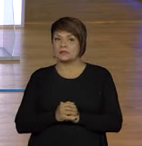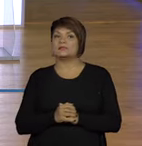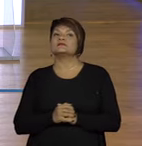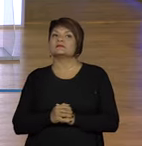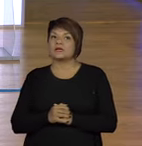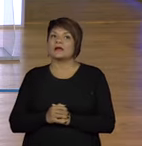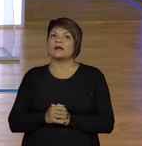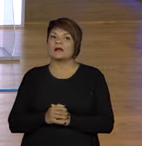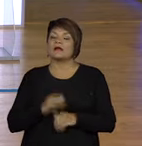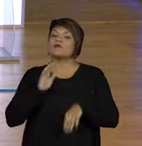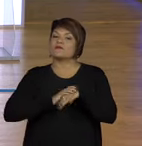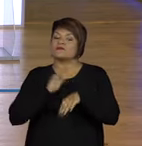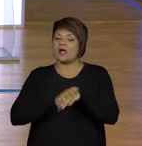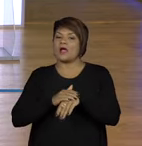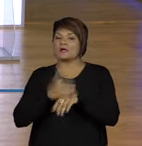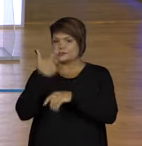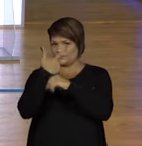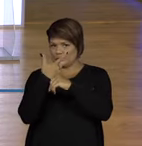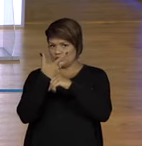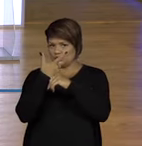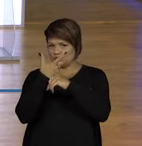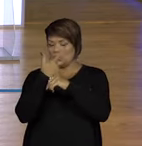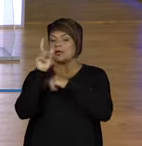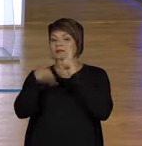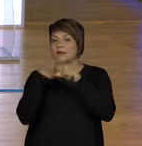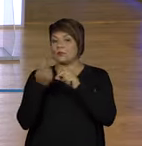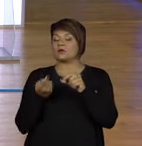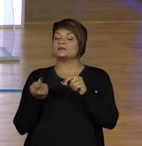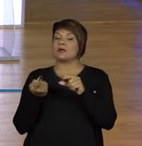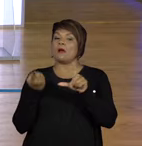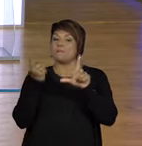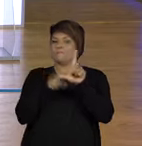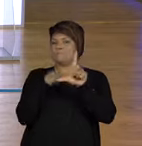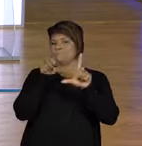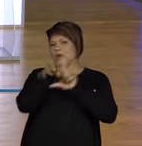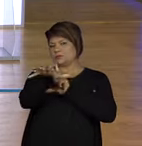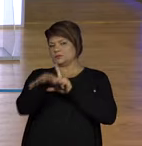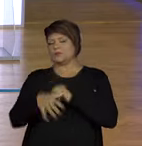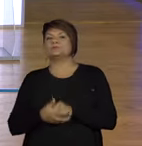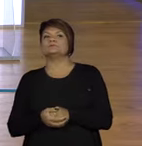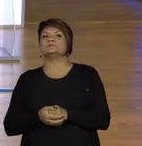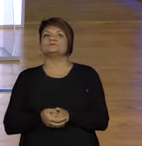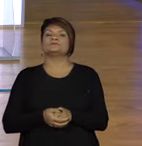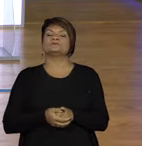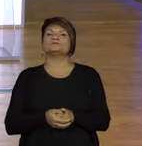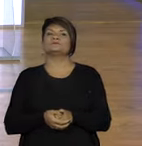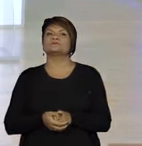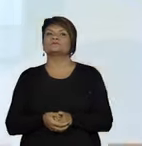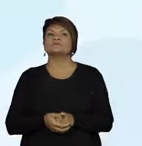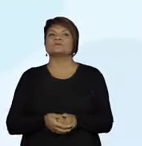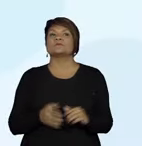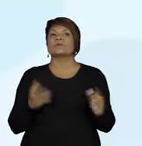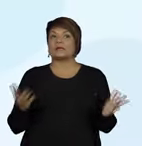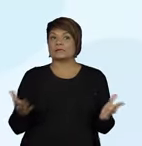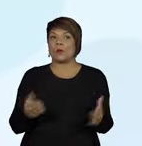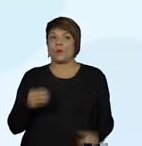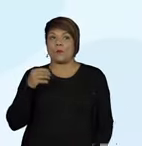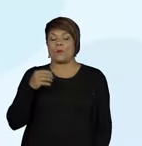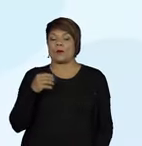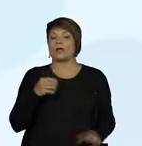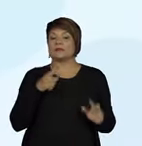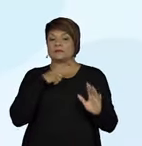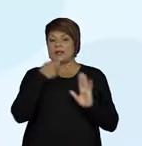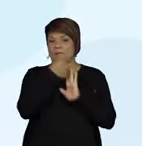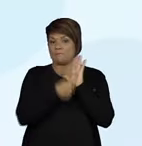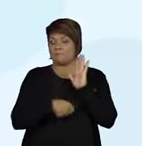Mari Fulfaro faz vídeos para a internet, tá bom? Então, olha só, vamos lendo aqui, ó. Manual